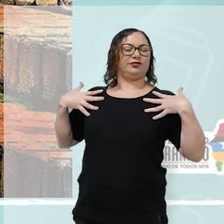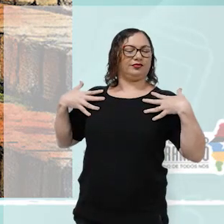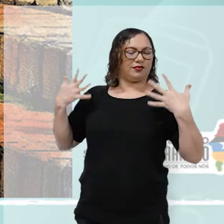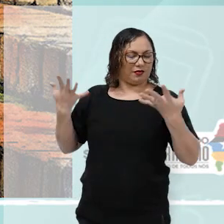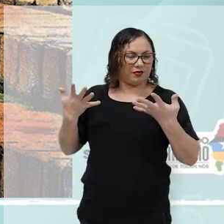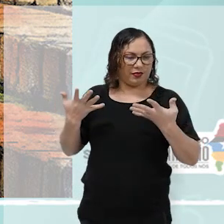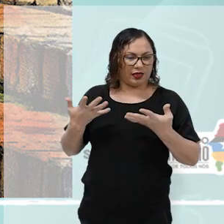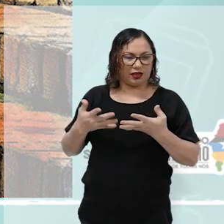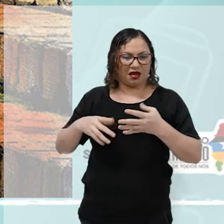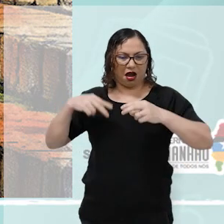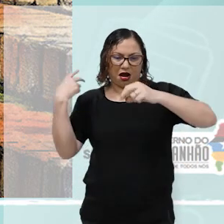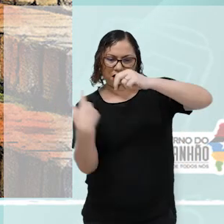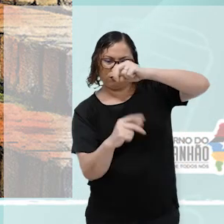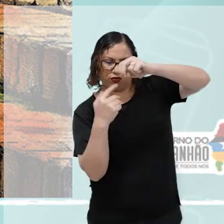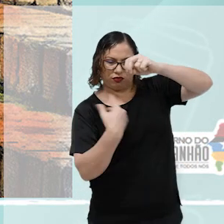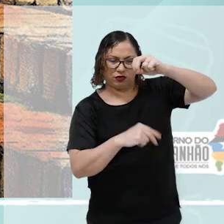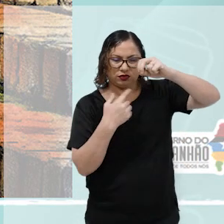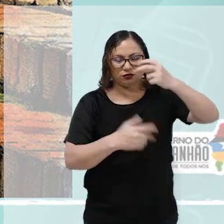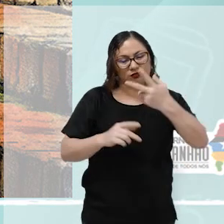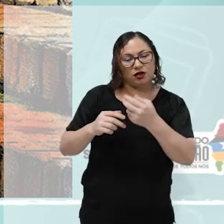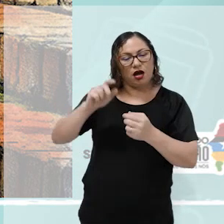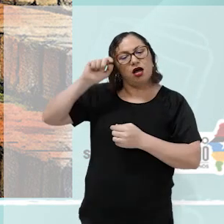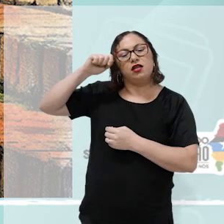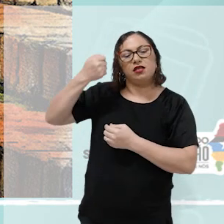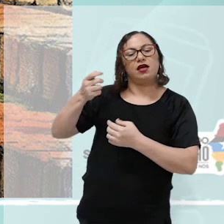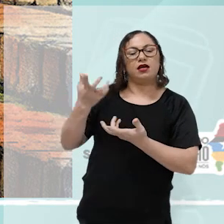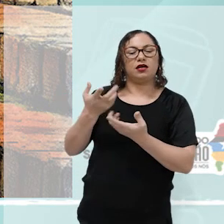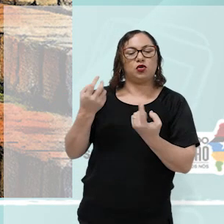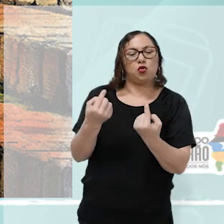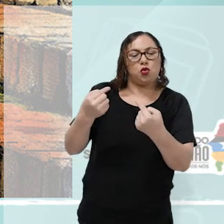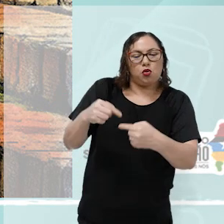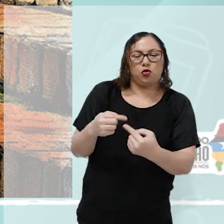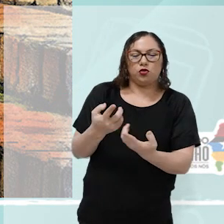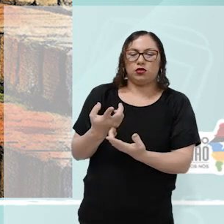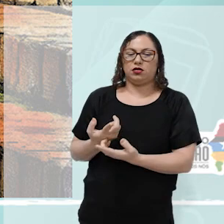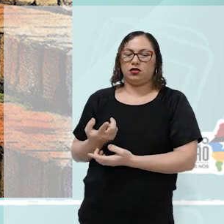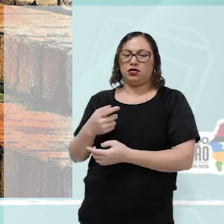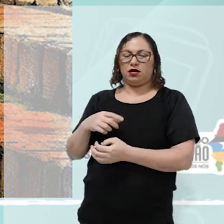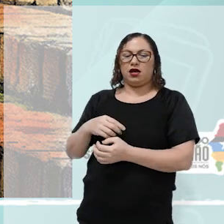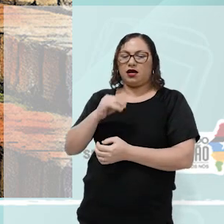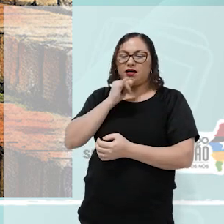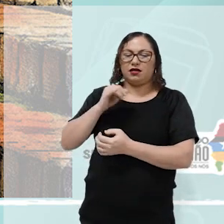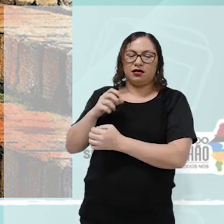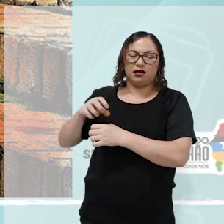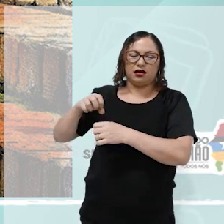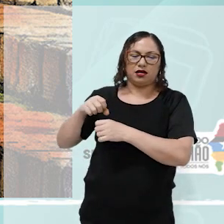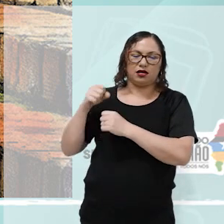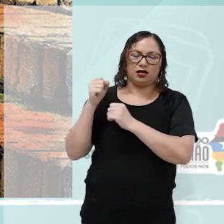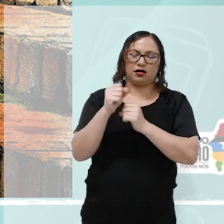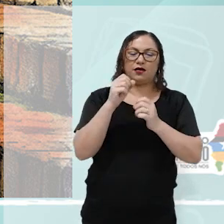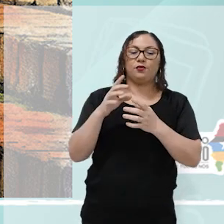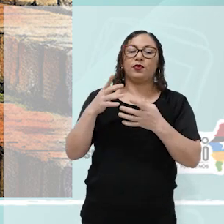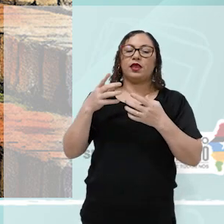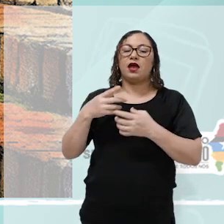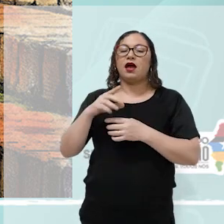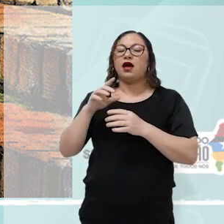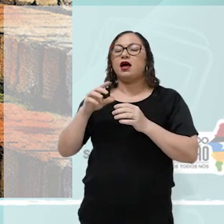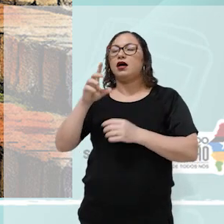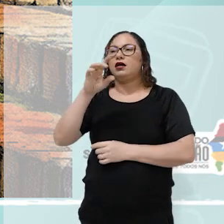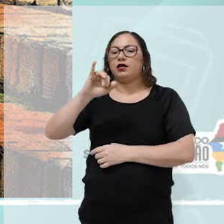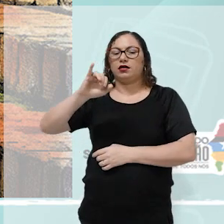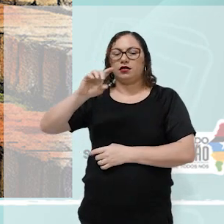Castigo, açoite a negros, contrariando o gosto dos colonizadores, suplício e tortura no pau de arara de Jean-Baptiste Debré.